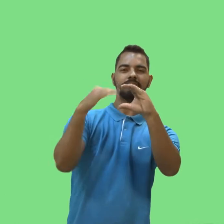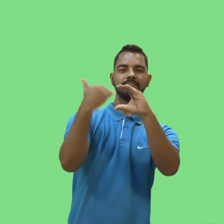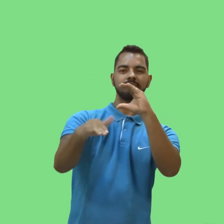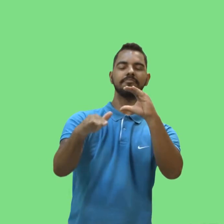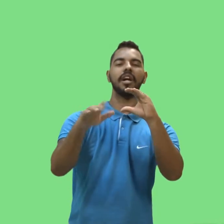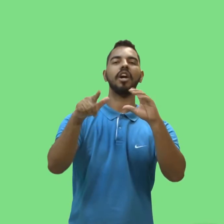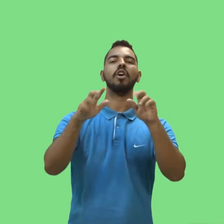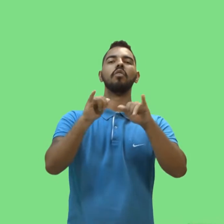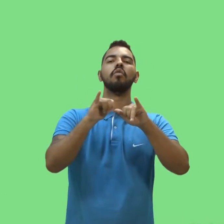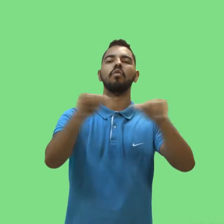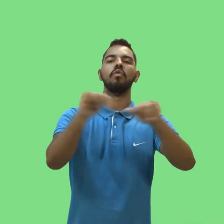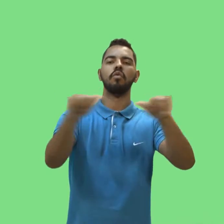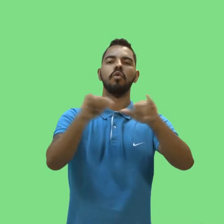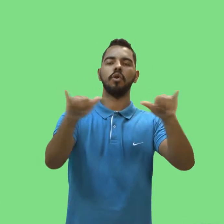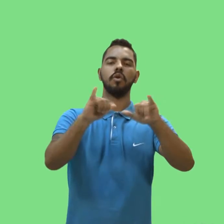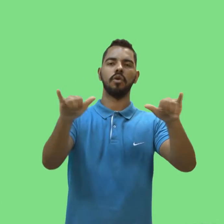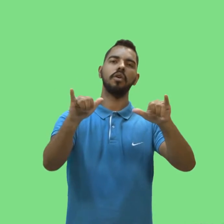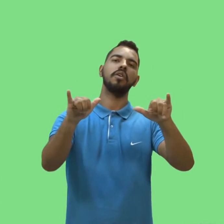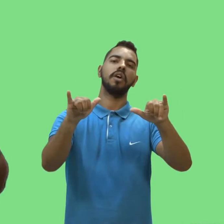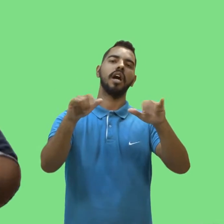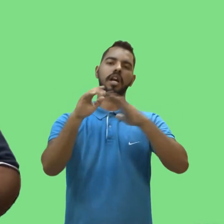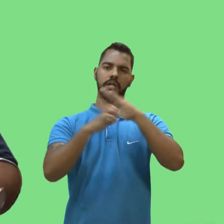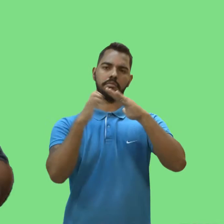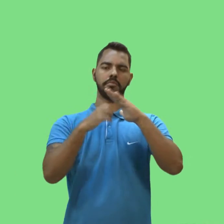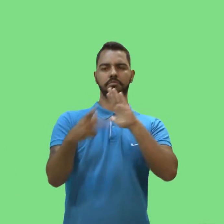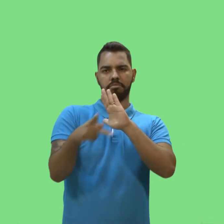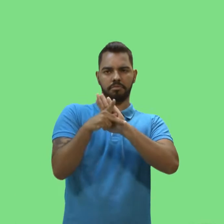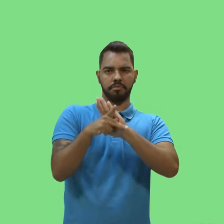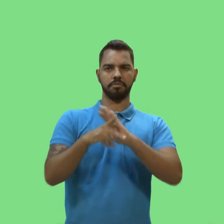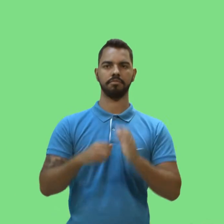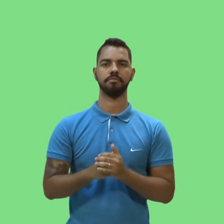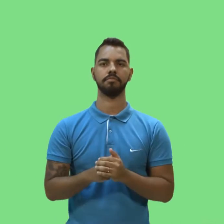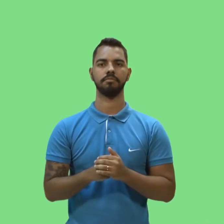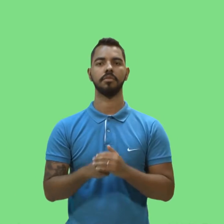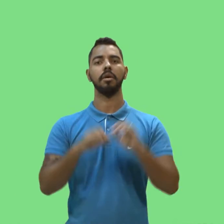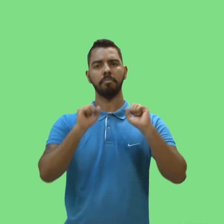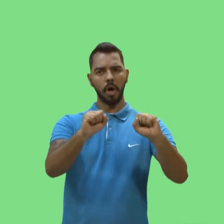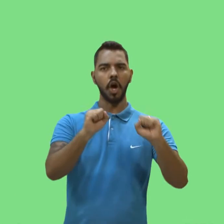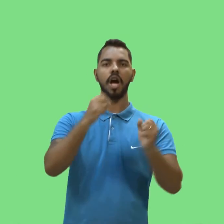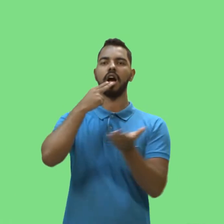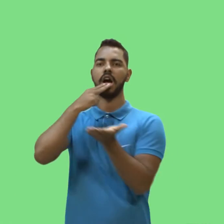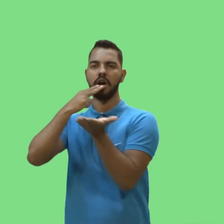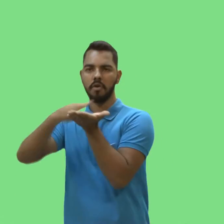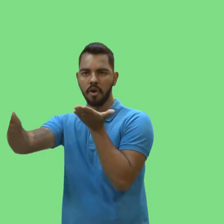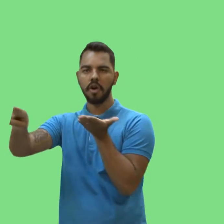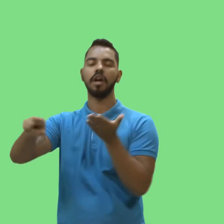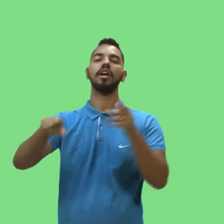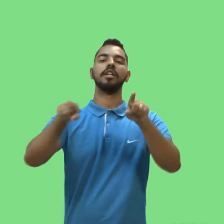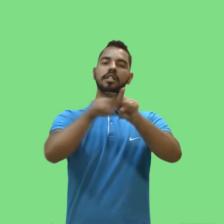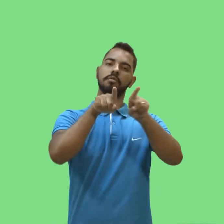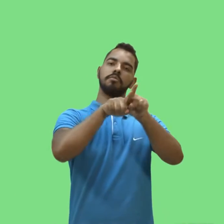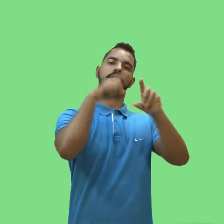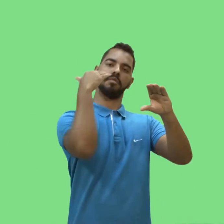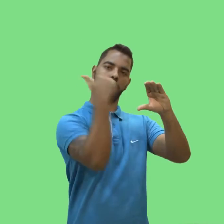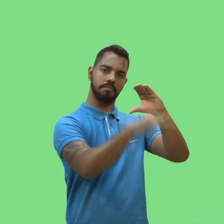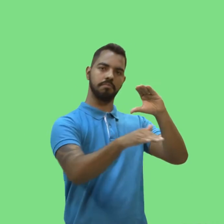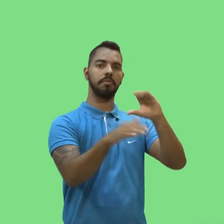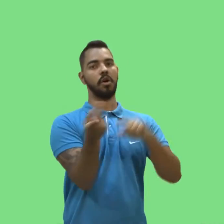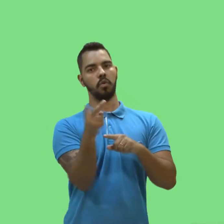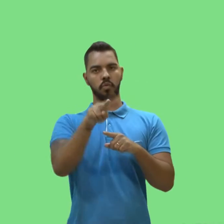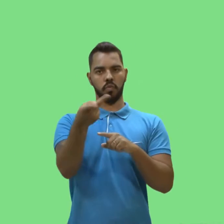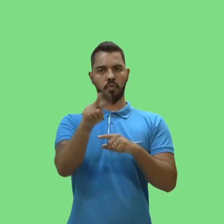internet. Pode aumentar as vendas e melhorar a relação entre o cliente e a empresa. Por conter um texto destinado